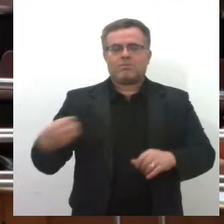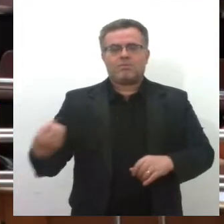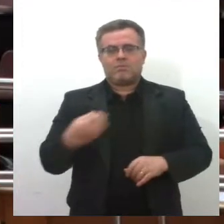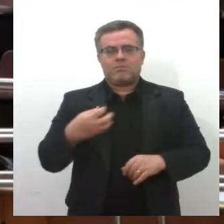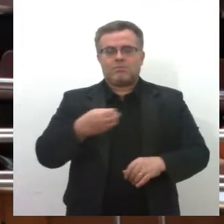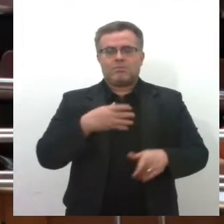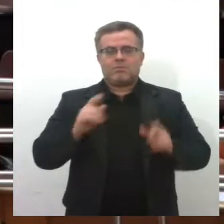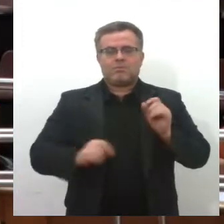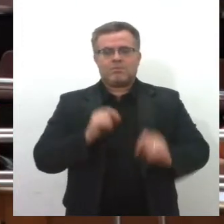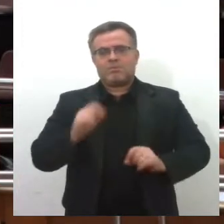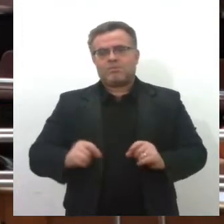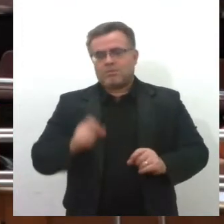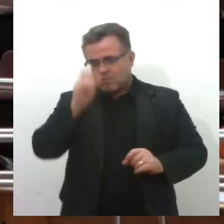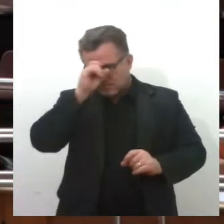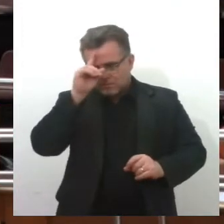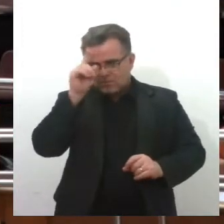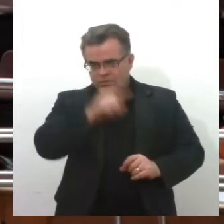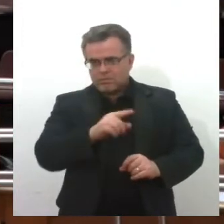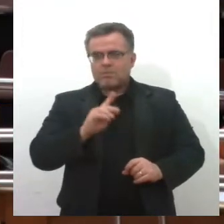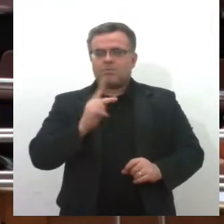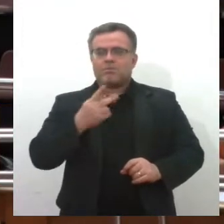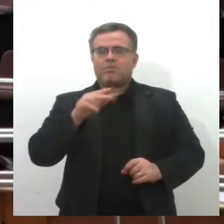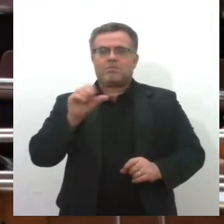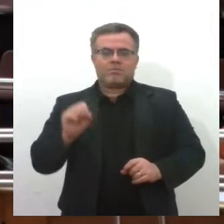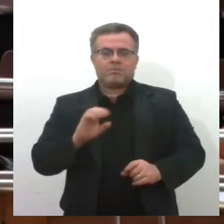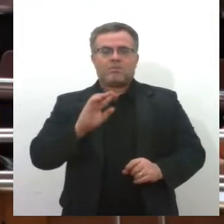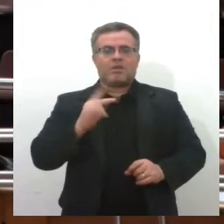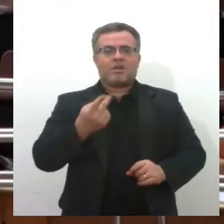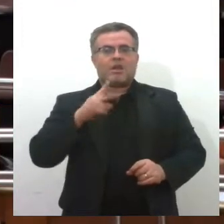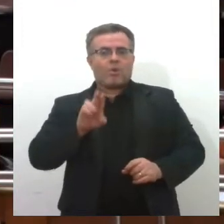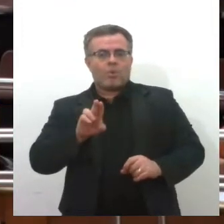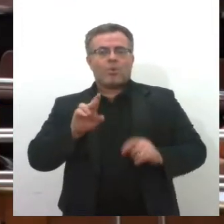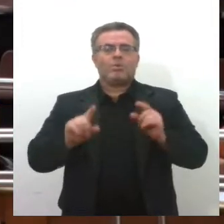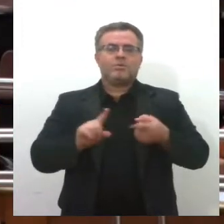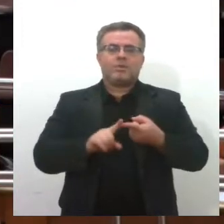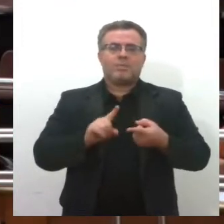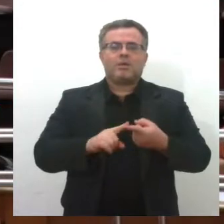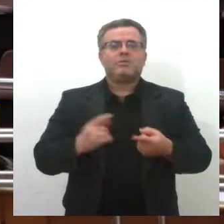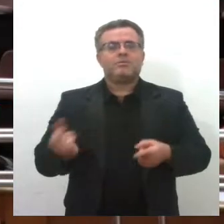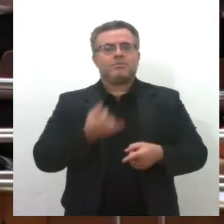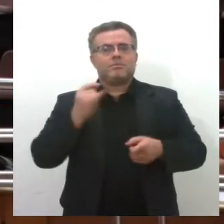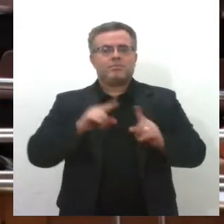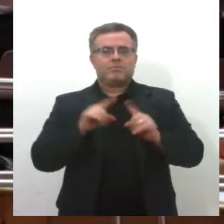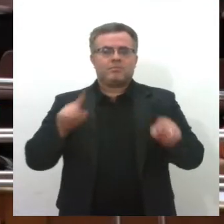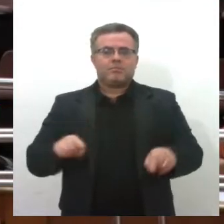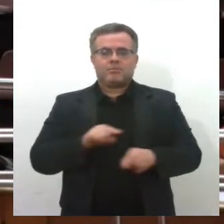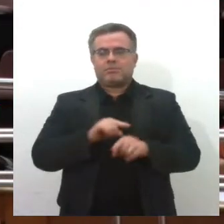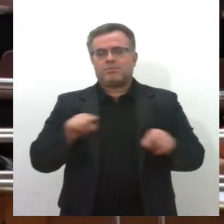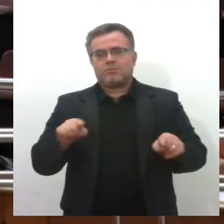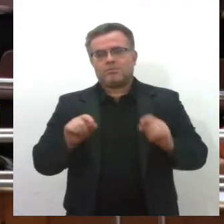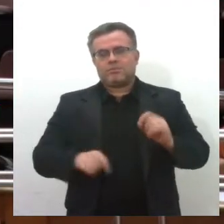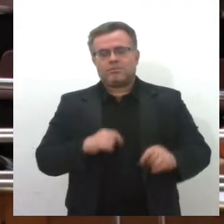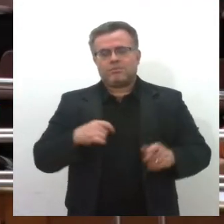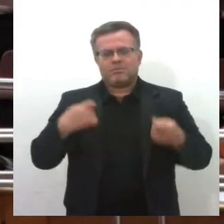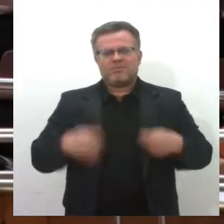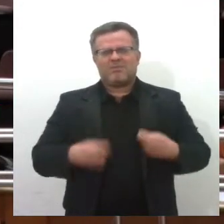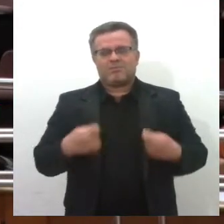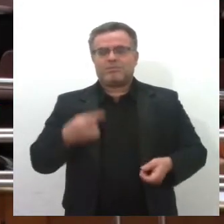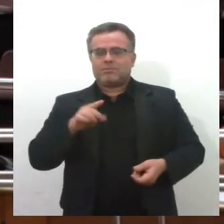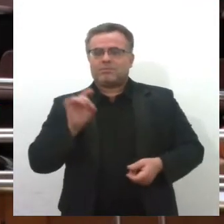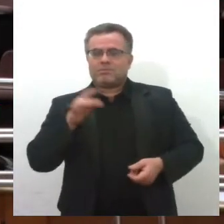da maternidade do hospital universitário, a questão dos próprios servidores da saúde que precisam ser valorizados, coisa também que a gente sabe que não depende única e exclusivamente da